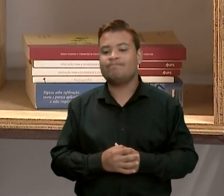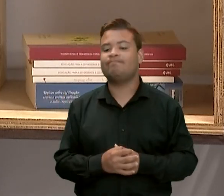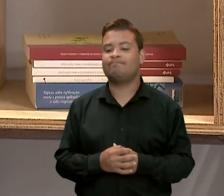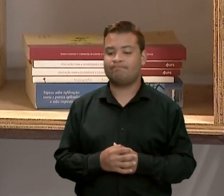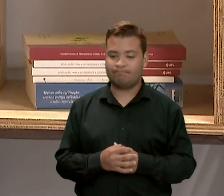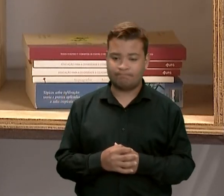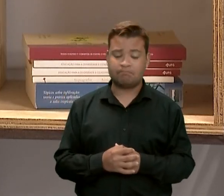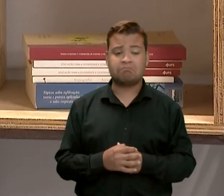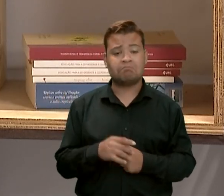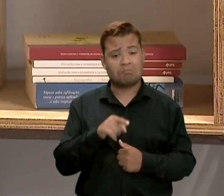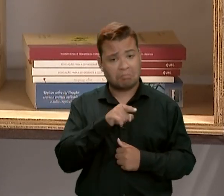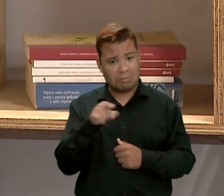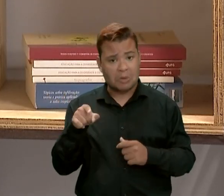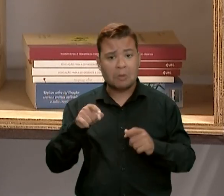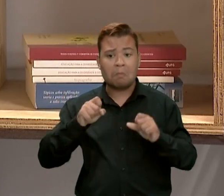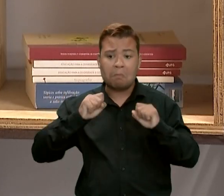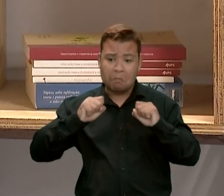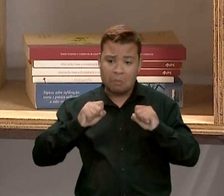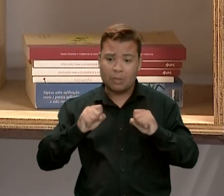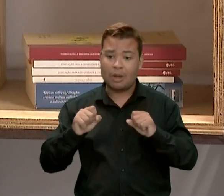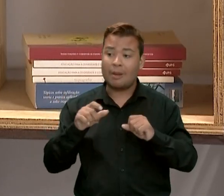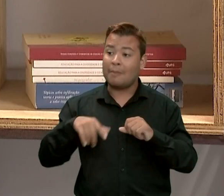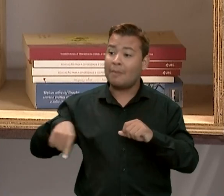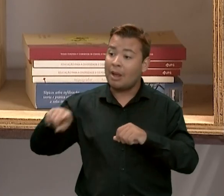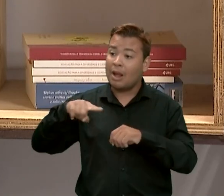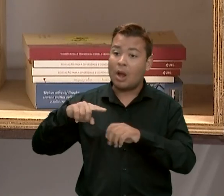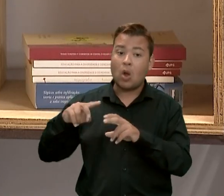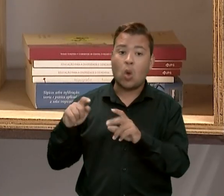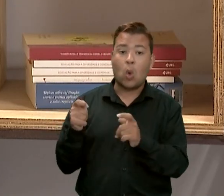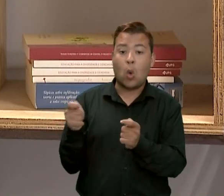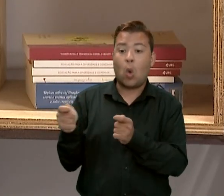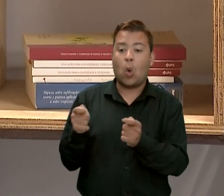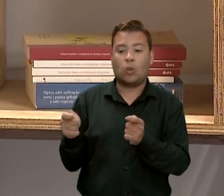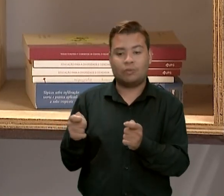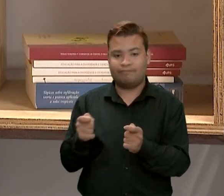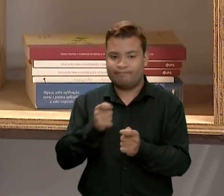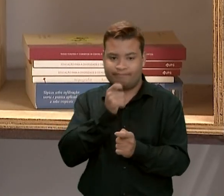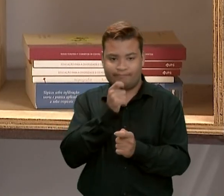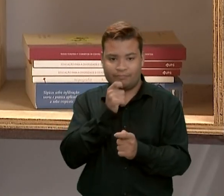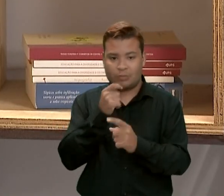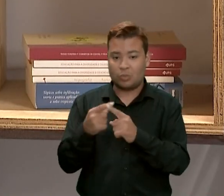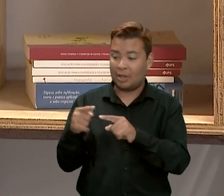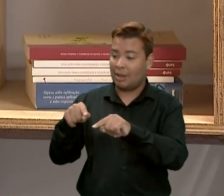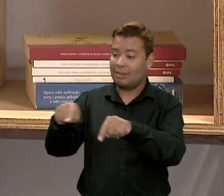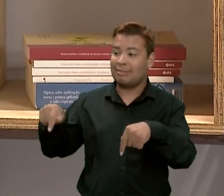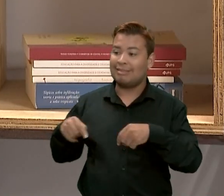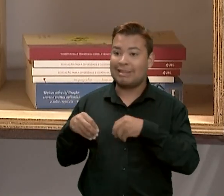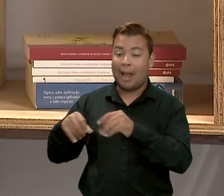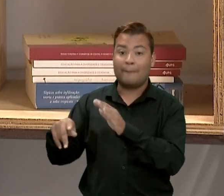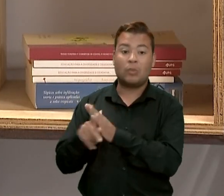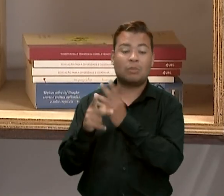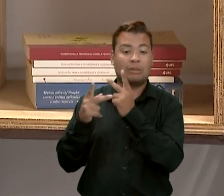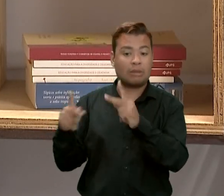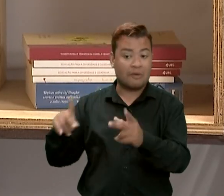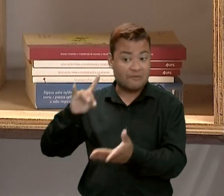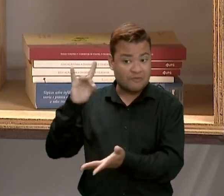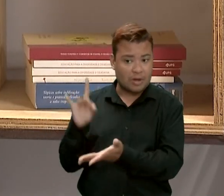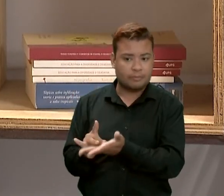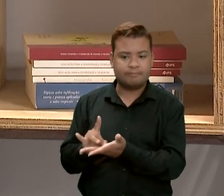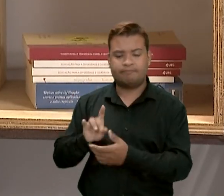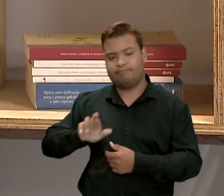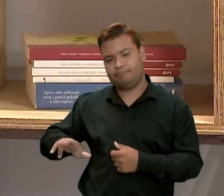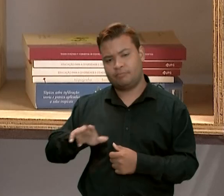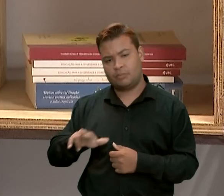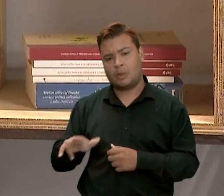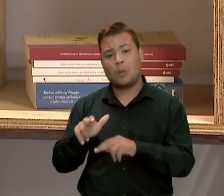eles até podem, mas eles não têm muito controle sobre isso, porque a terra não lhes pertence, né? E isso faz com que eles fiquem